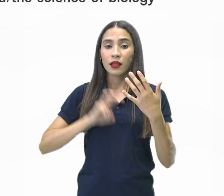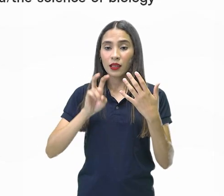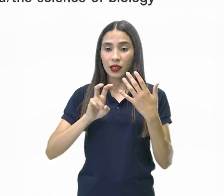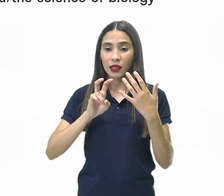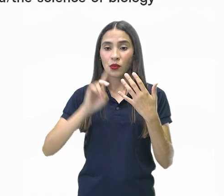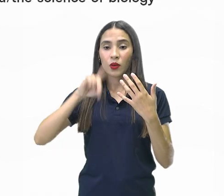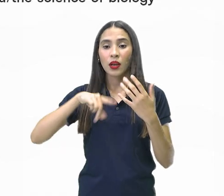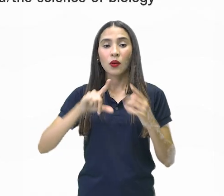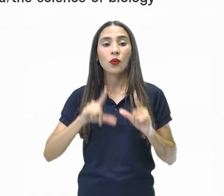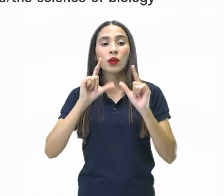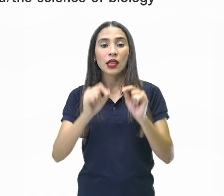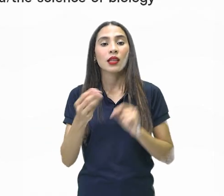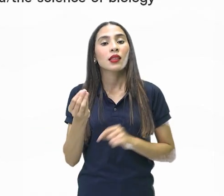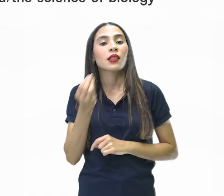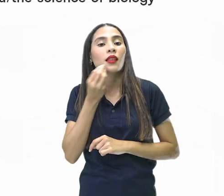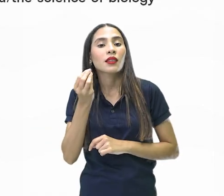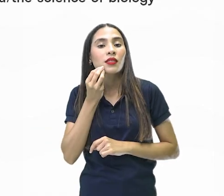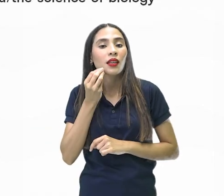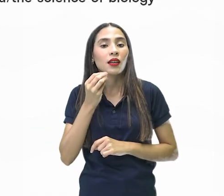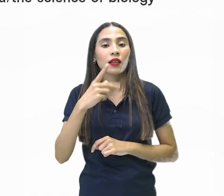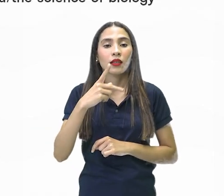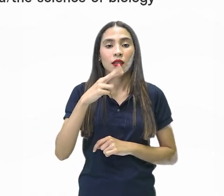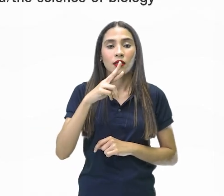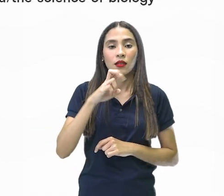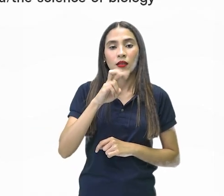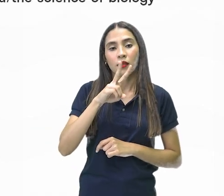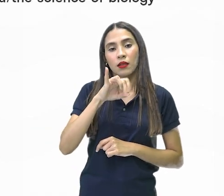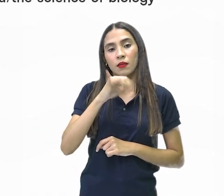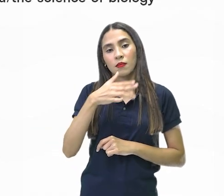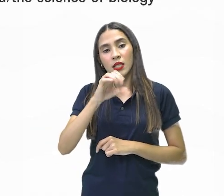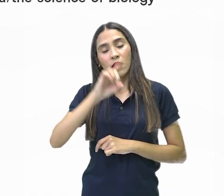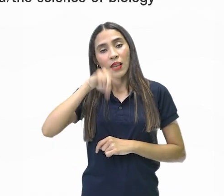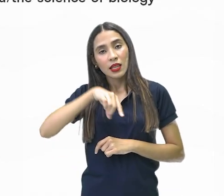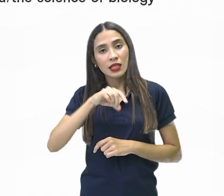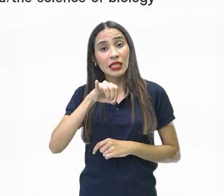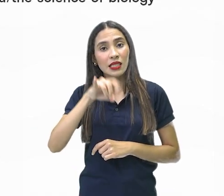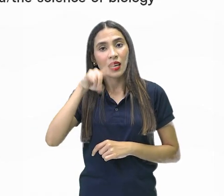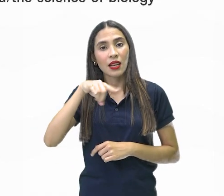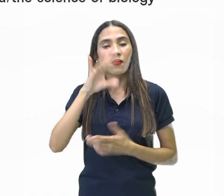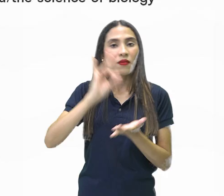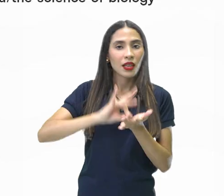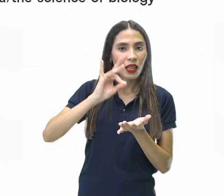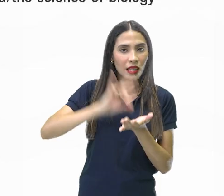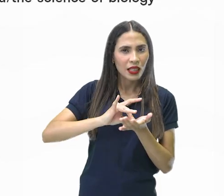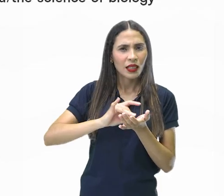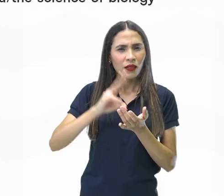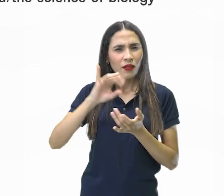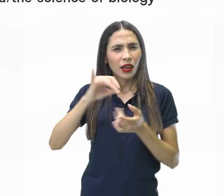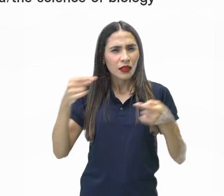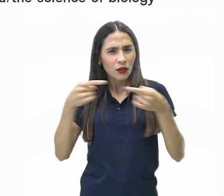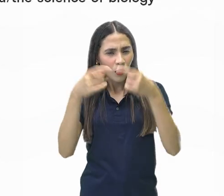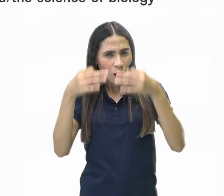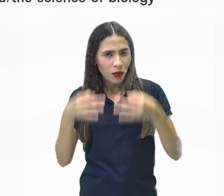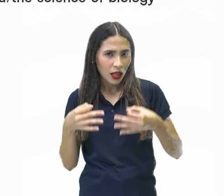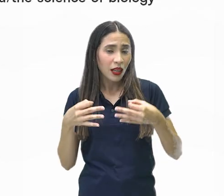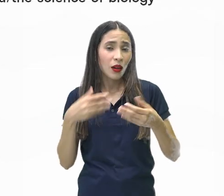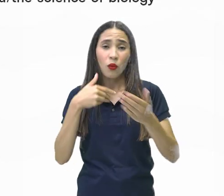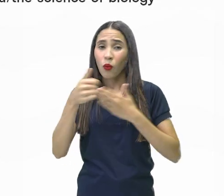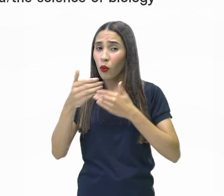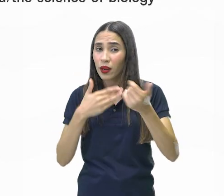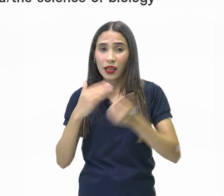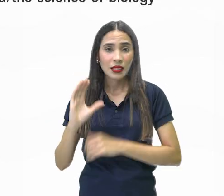quinto passo é testar essa previsão para saber se ela é verdadeira, se ela vai dar certo